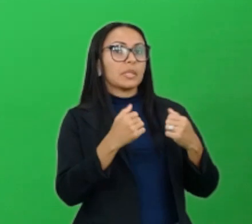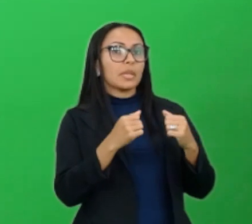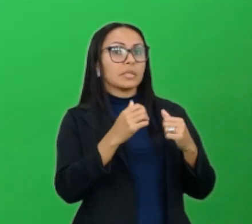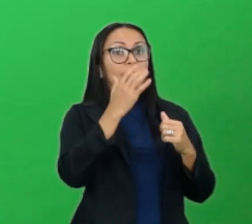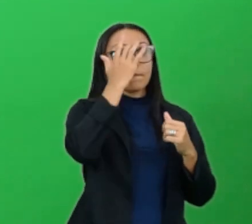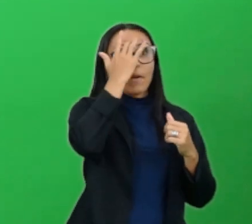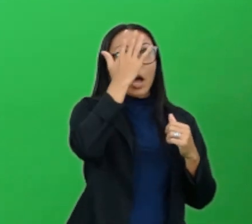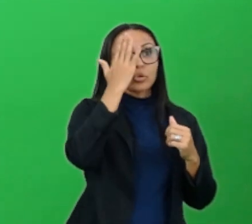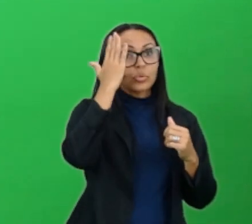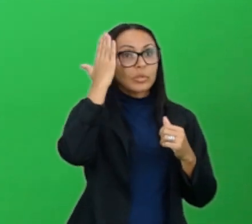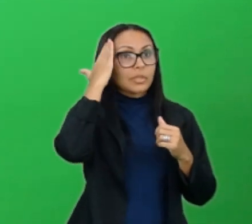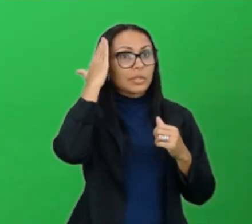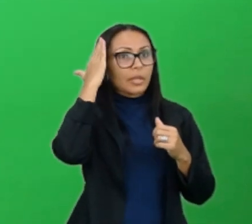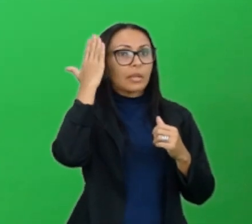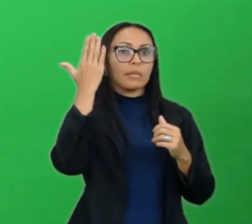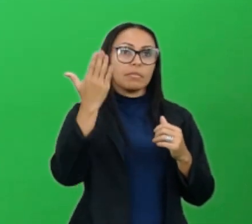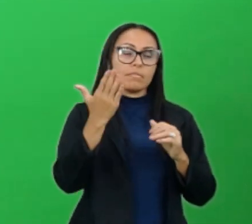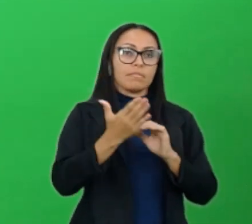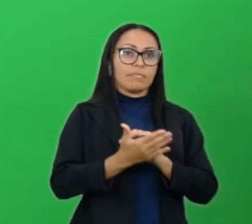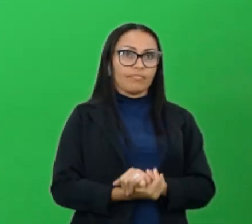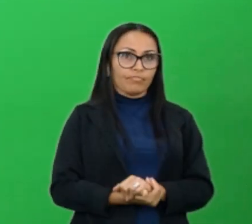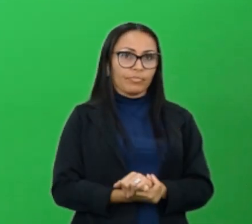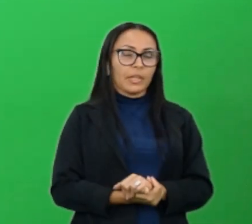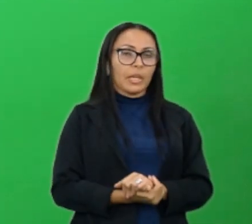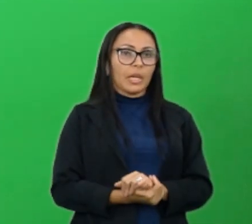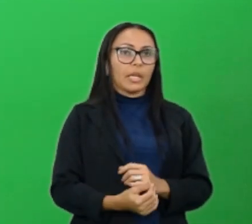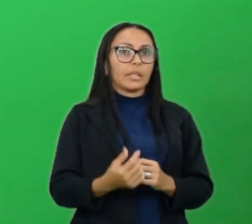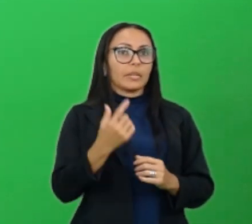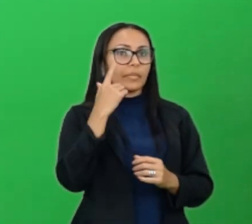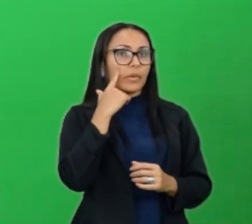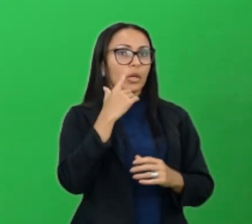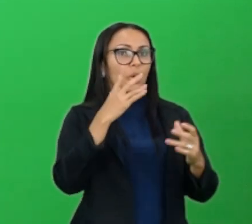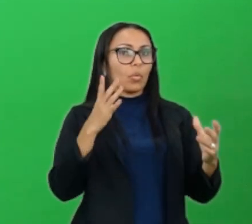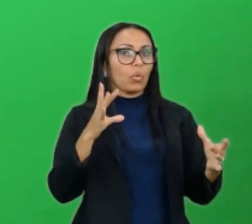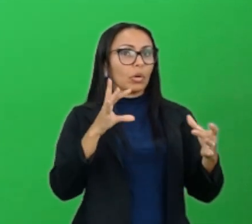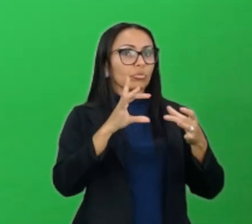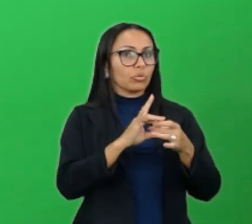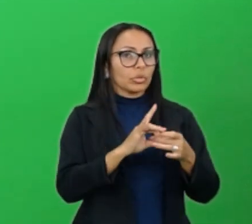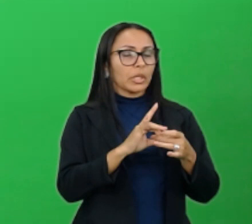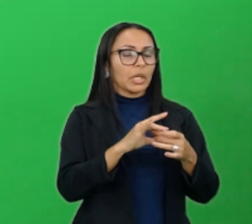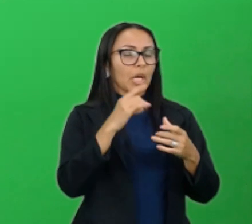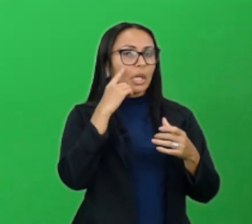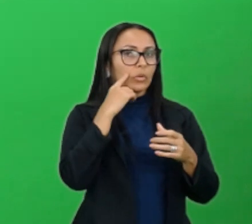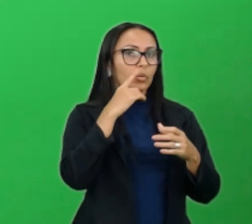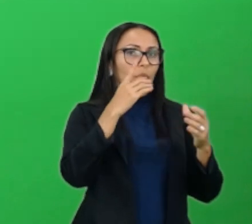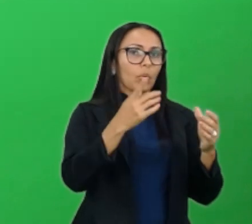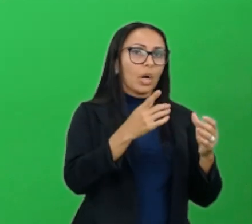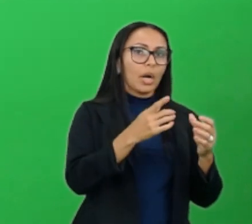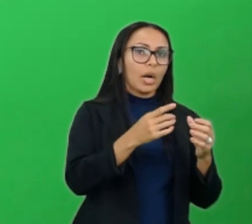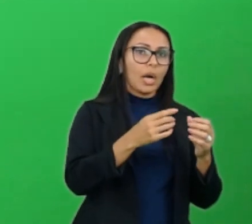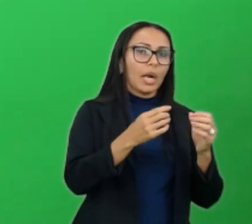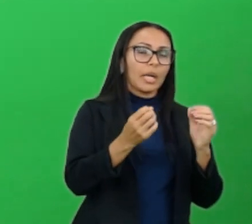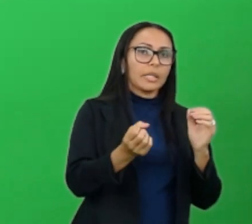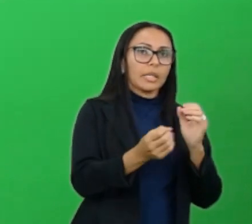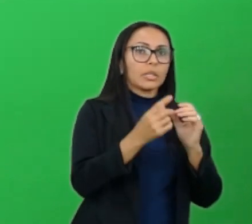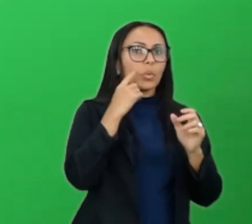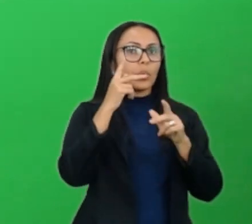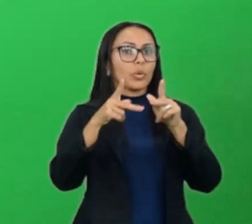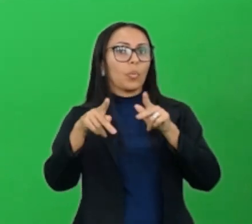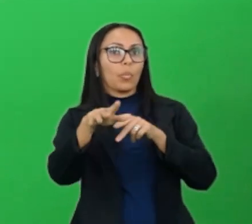né? Precisa haver, inclusive, um casamento entre aquele indicador e o público interessado